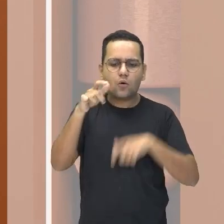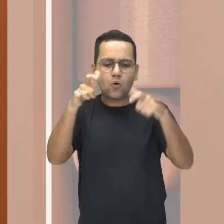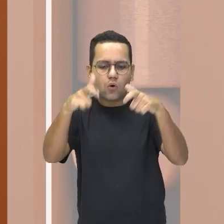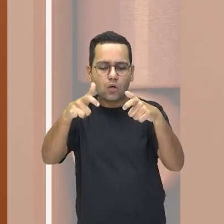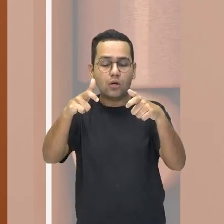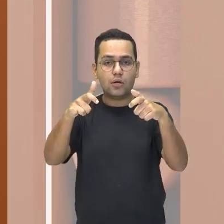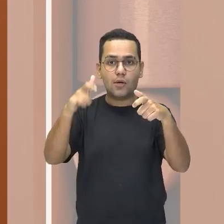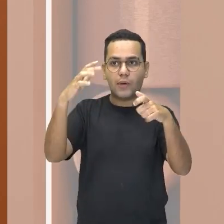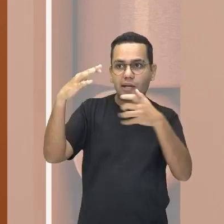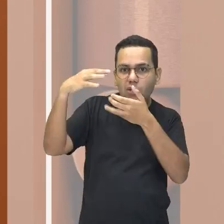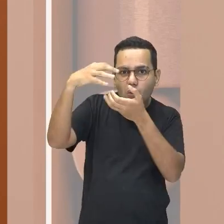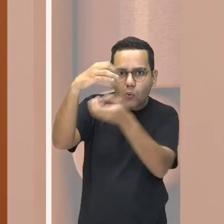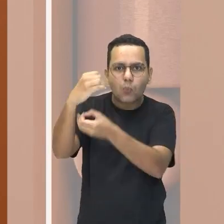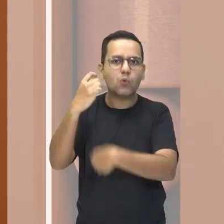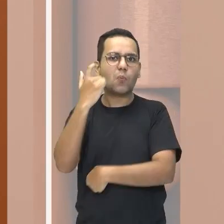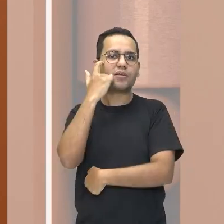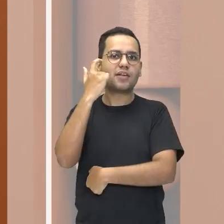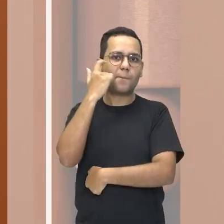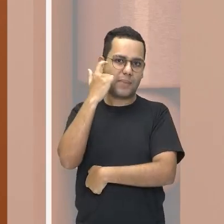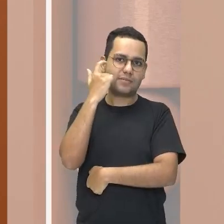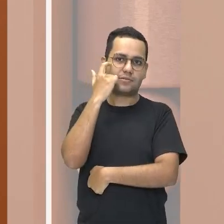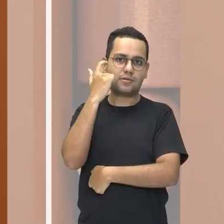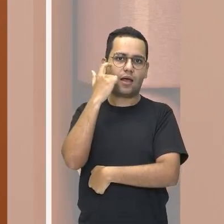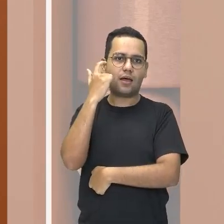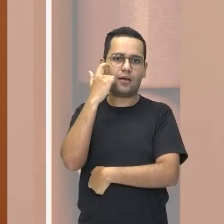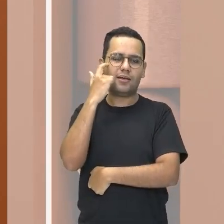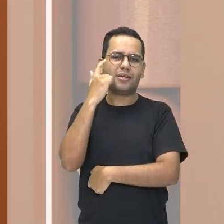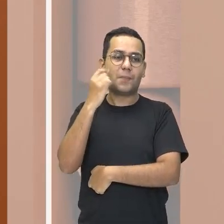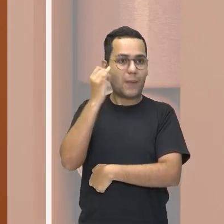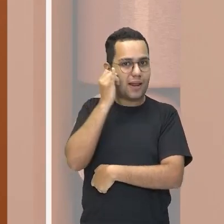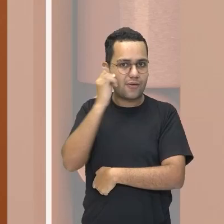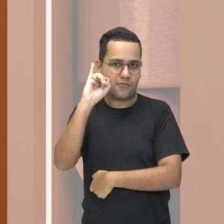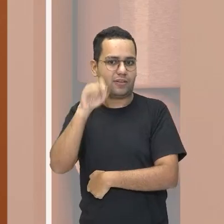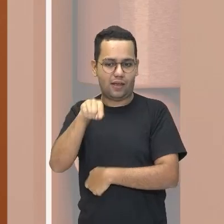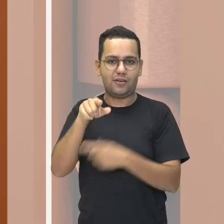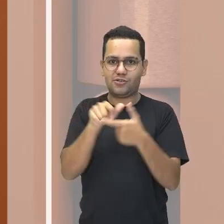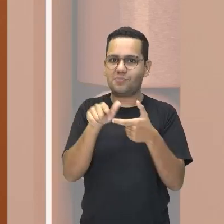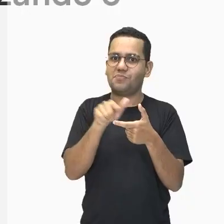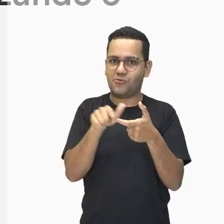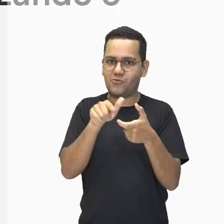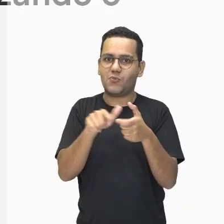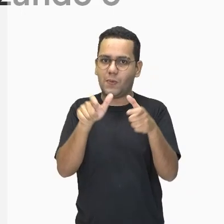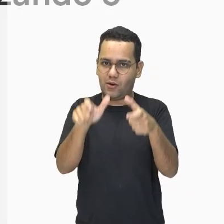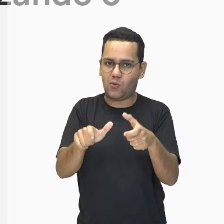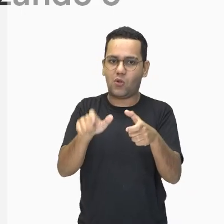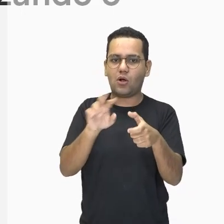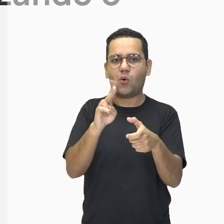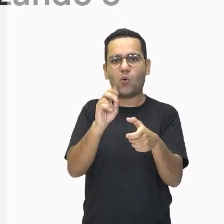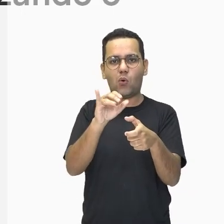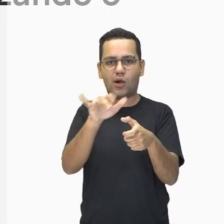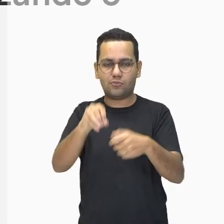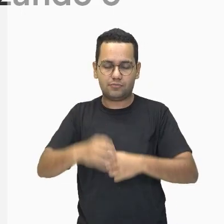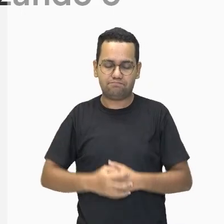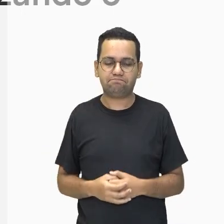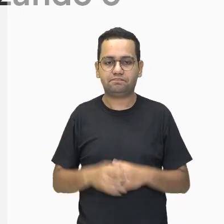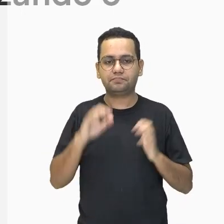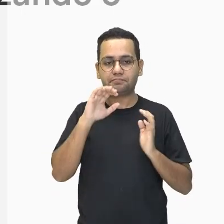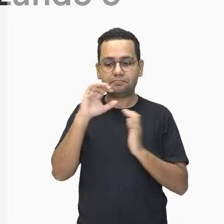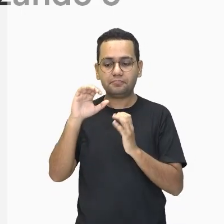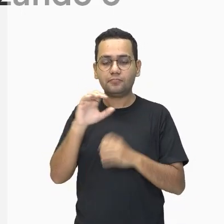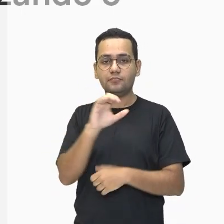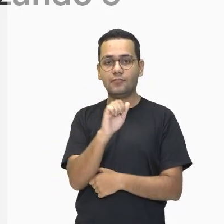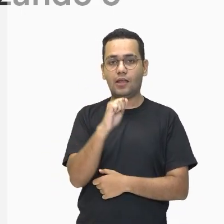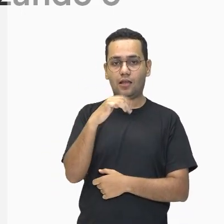não chegar no nível tão baixo como chegou na Segunda Guerra Mundial. Vamos adiante entender um pouquinho mais. Vamos lá, galerinha. Os campos